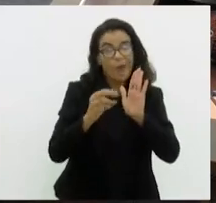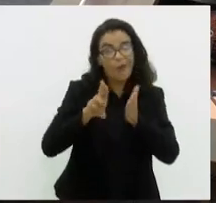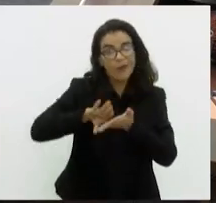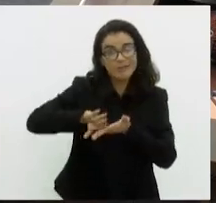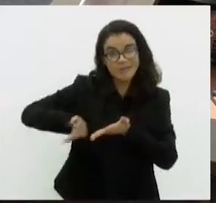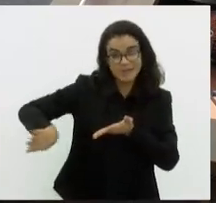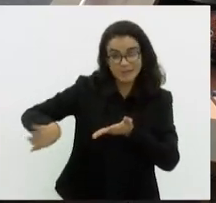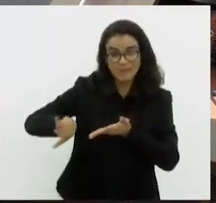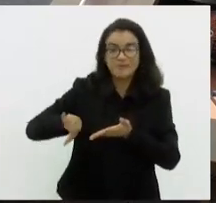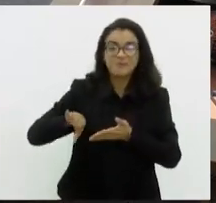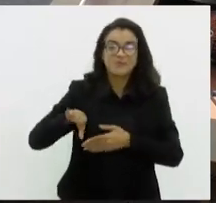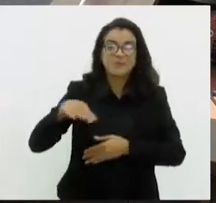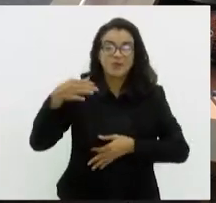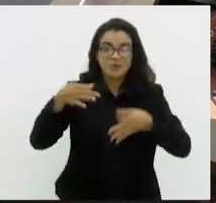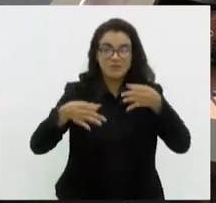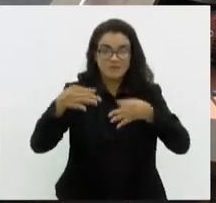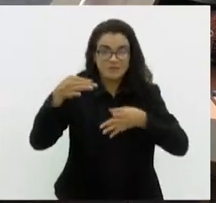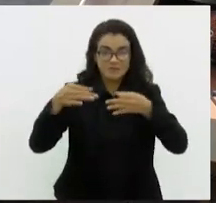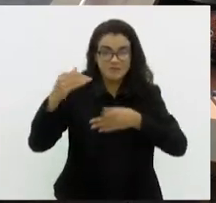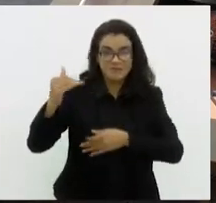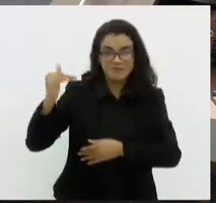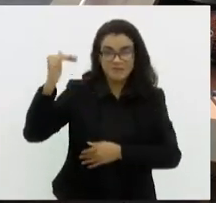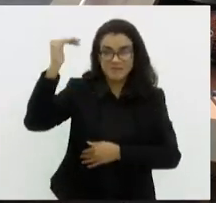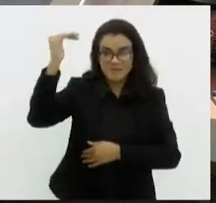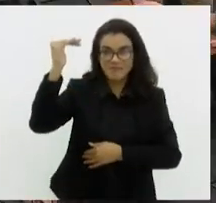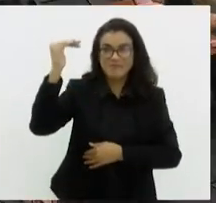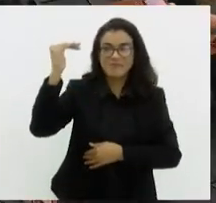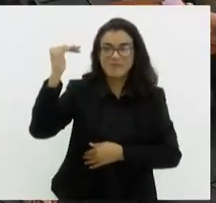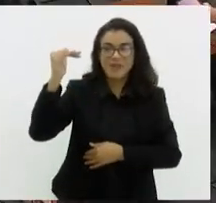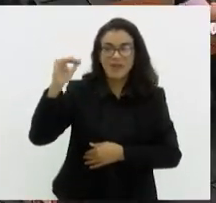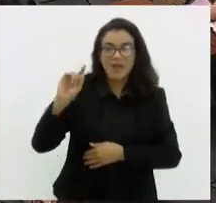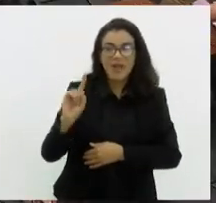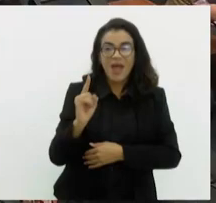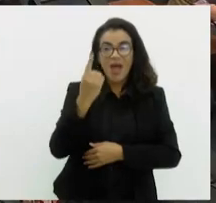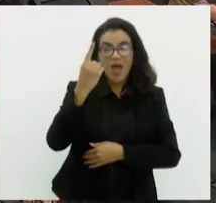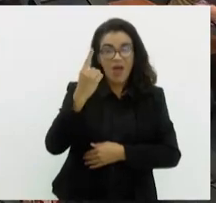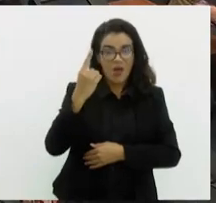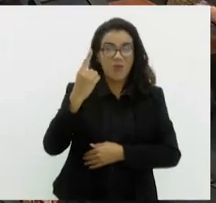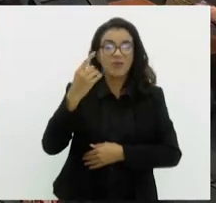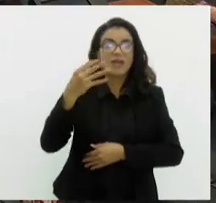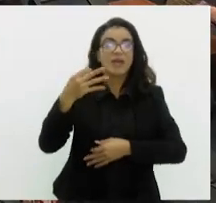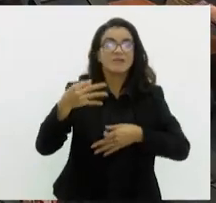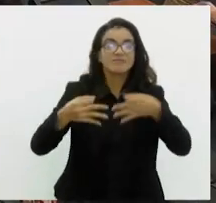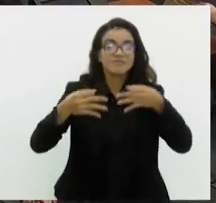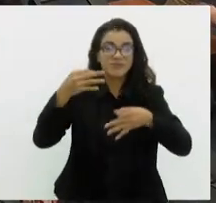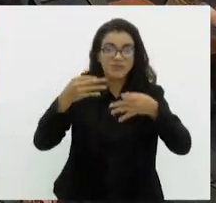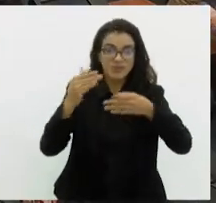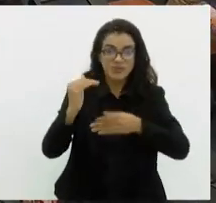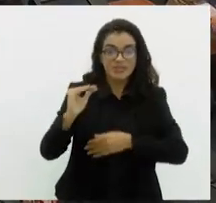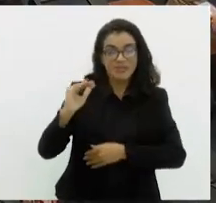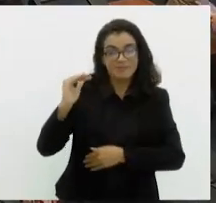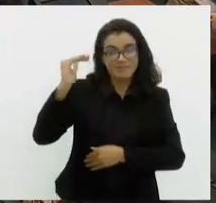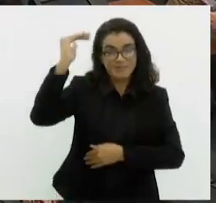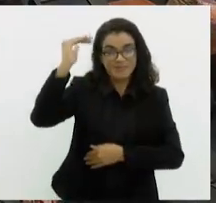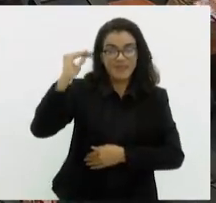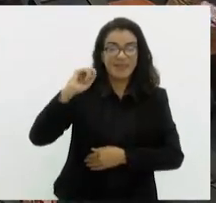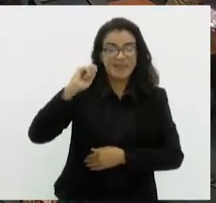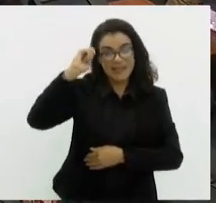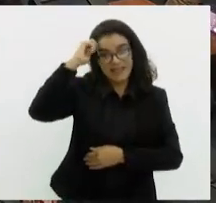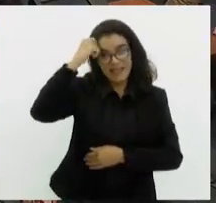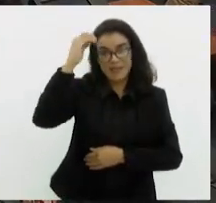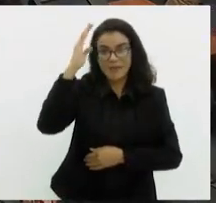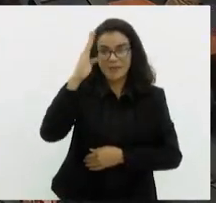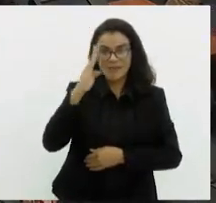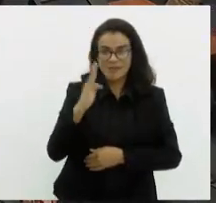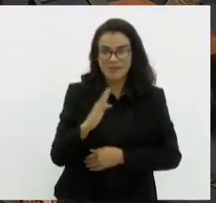a desembargadora Ivone Caetano é apresentada, é assim, a única desembargadora negra do Brasil. Só que tudo já